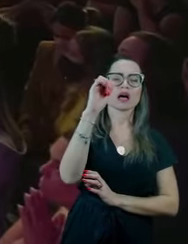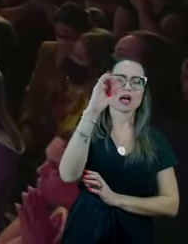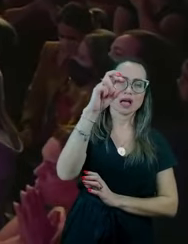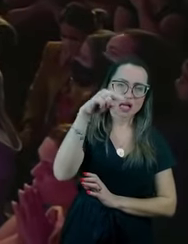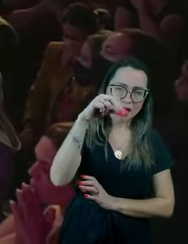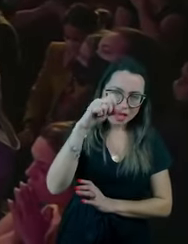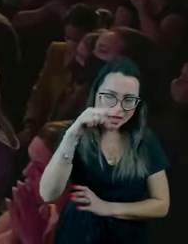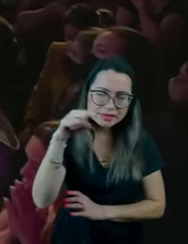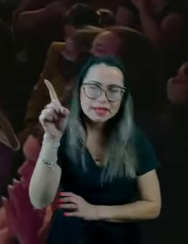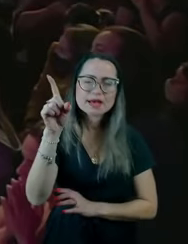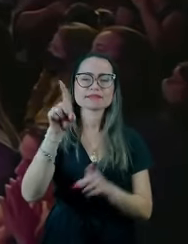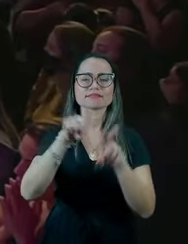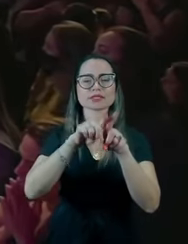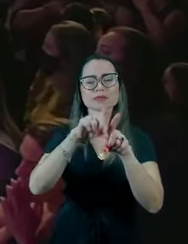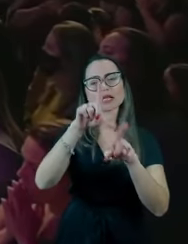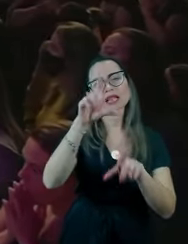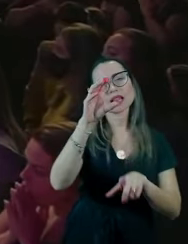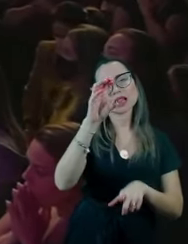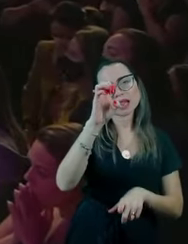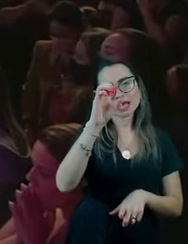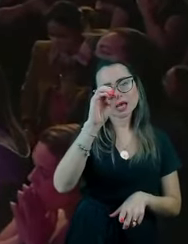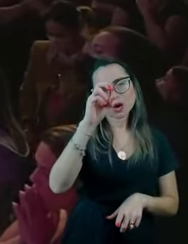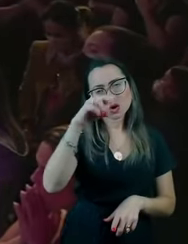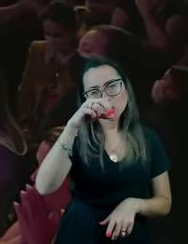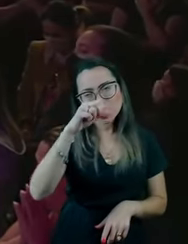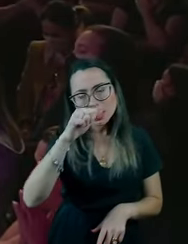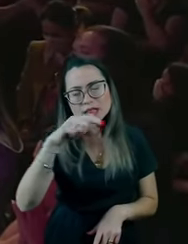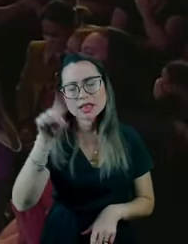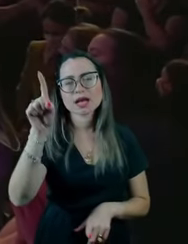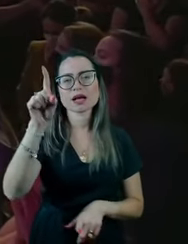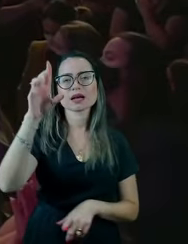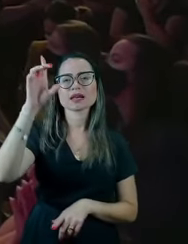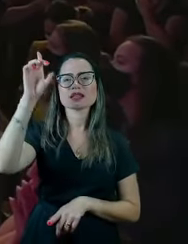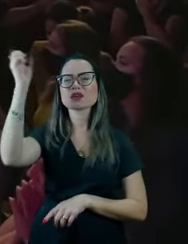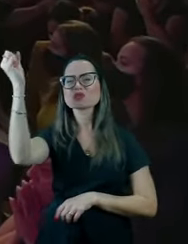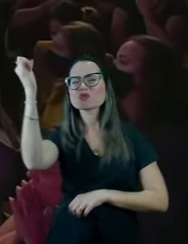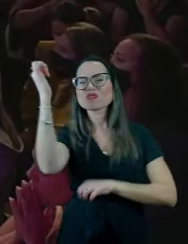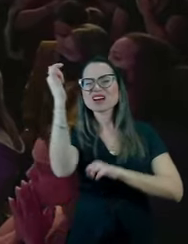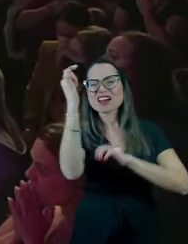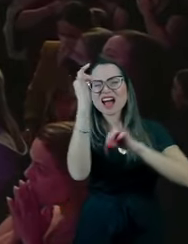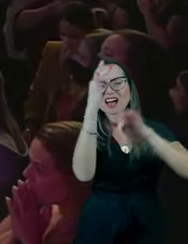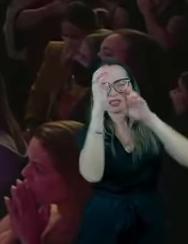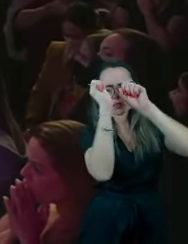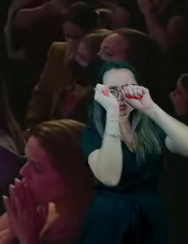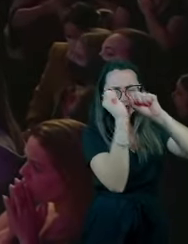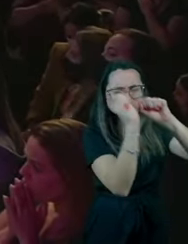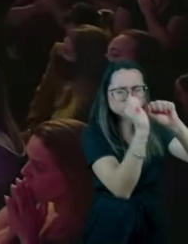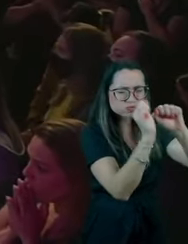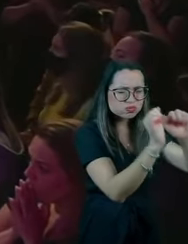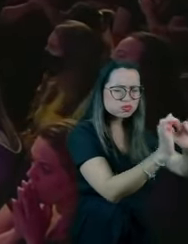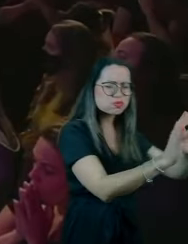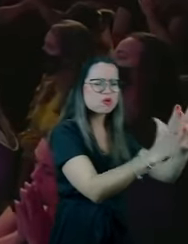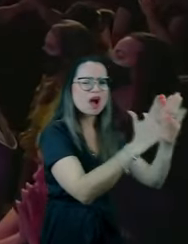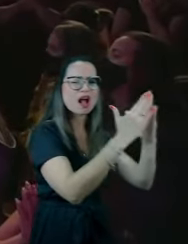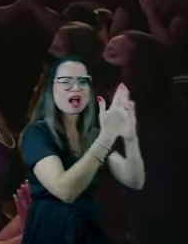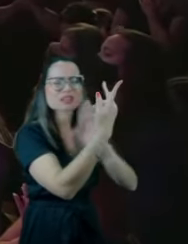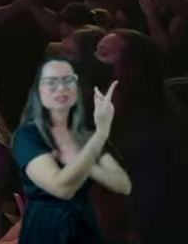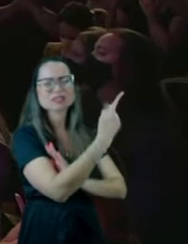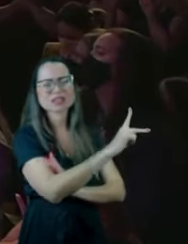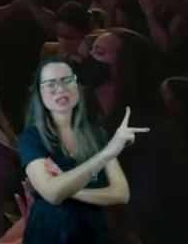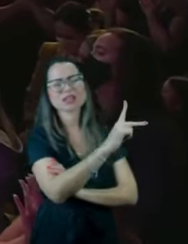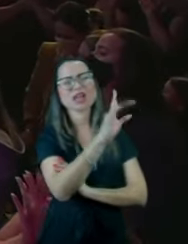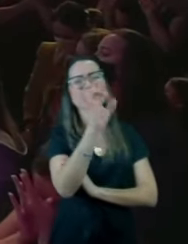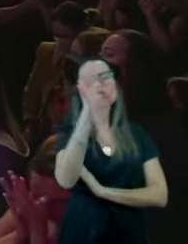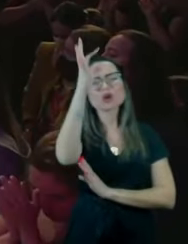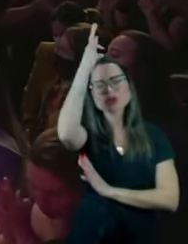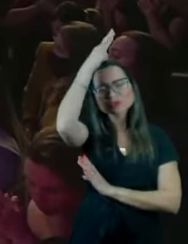Deus possa invadir aquela casa com graça. Que Deus possa vir com consolo do alto. Só o Espírito Santo